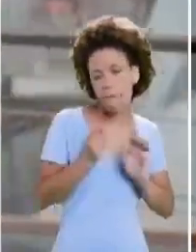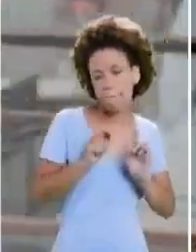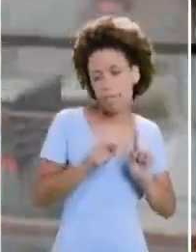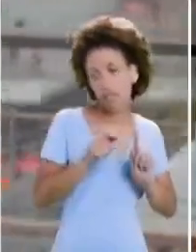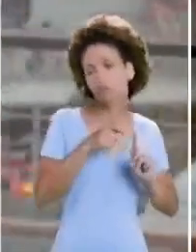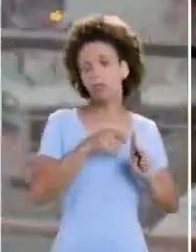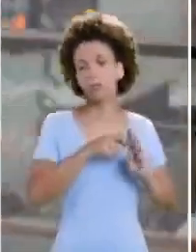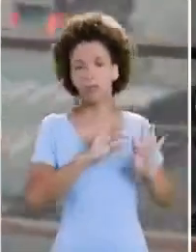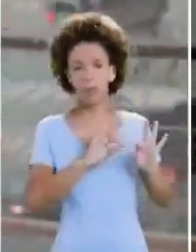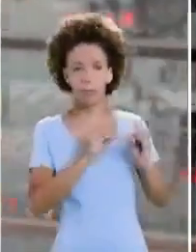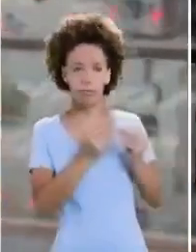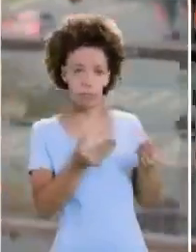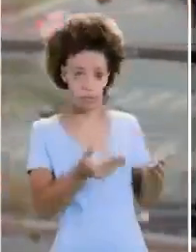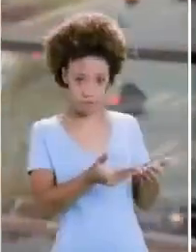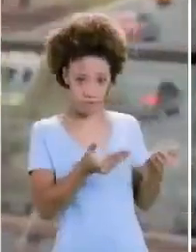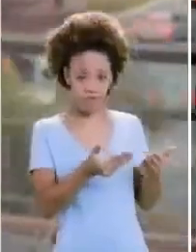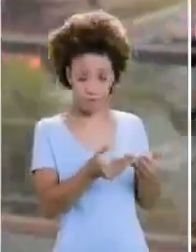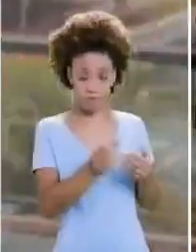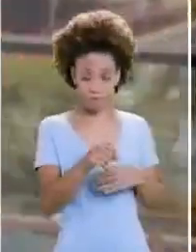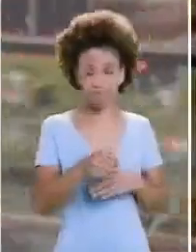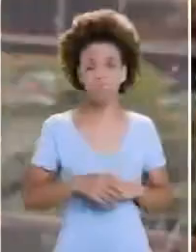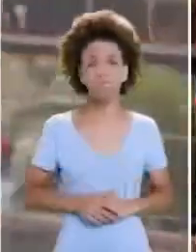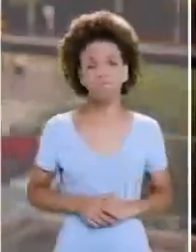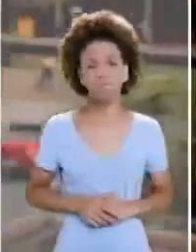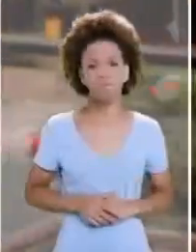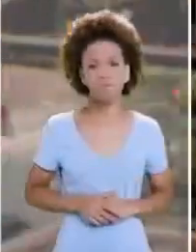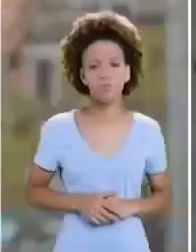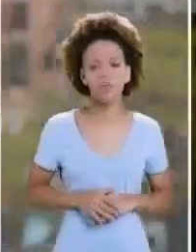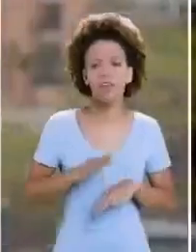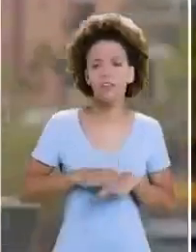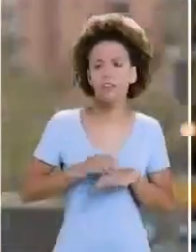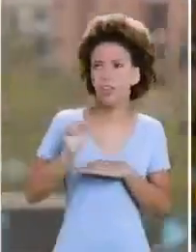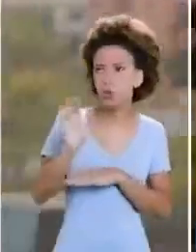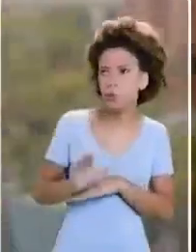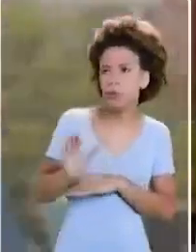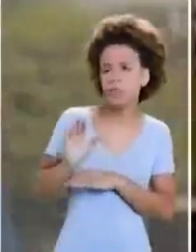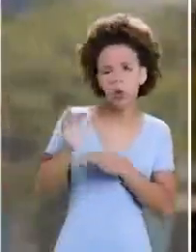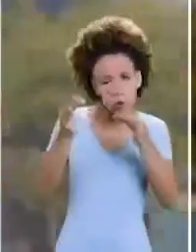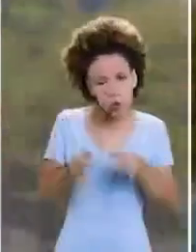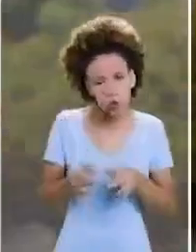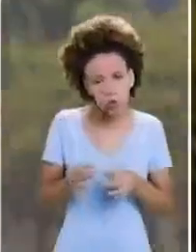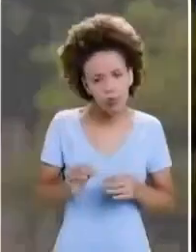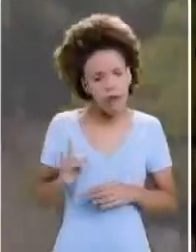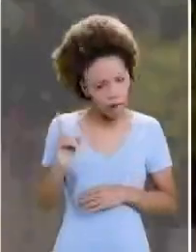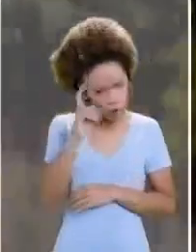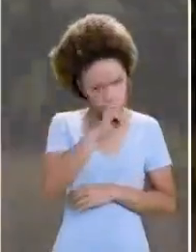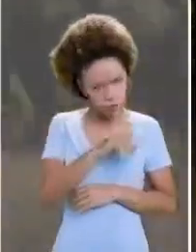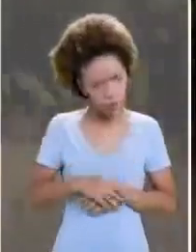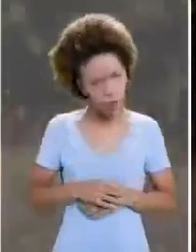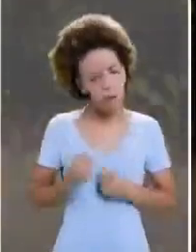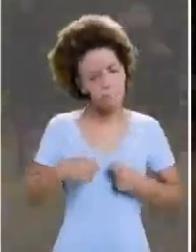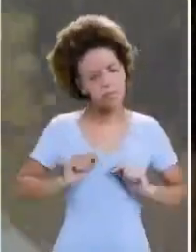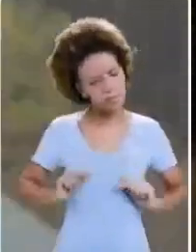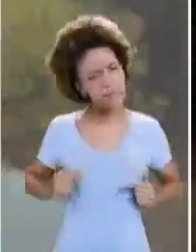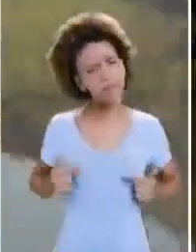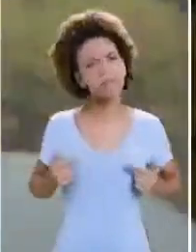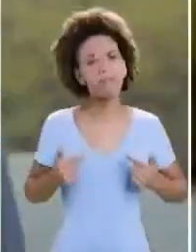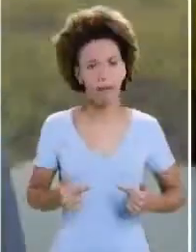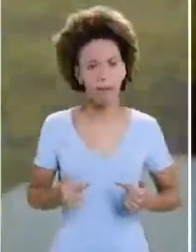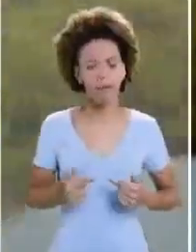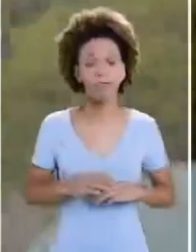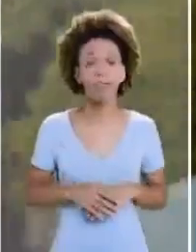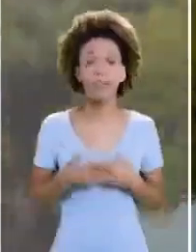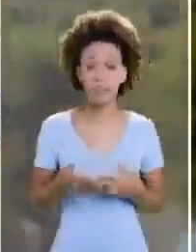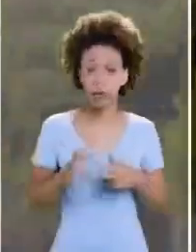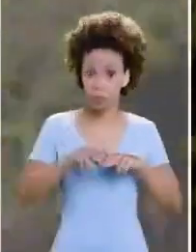mínima que vai pagar R$ 1.000 por mês, em média, às famílias mais carentes. Fazer do Brasil um país mais justo não é fácil. É preciso